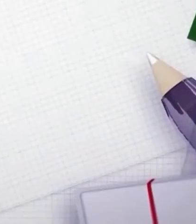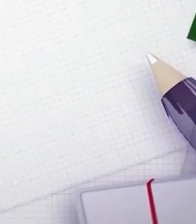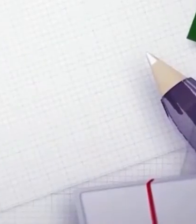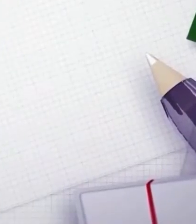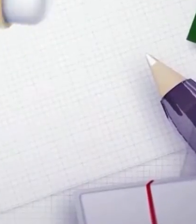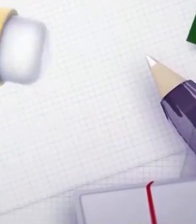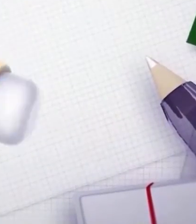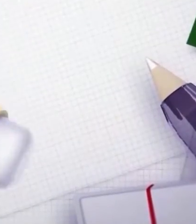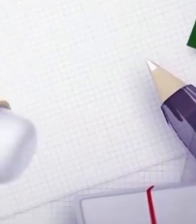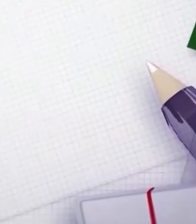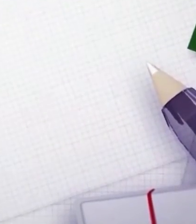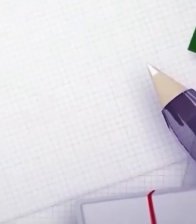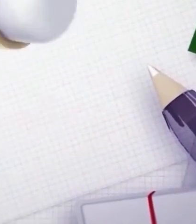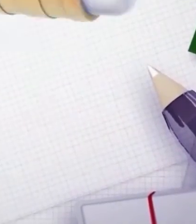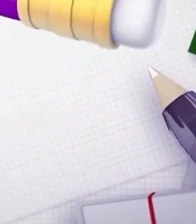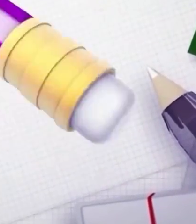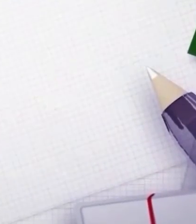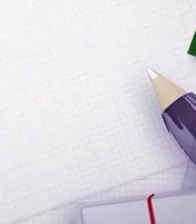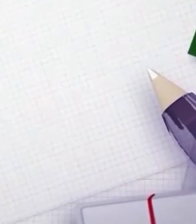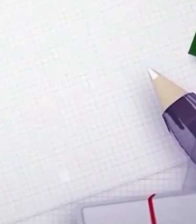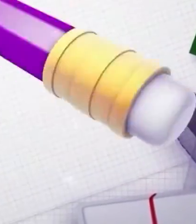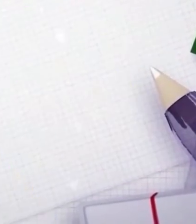E aí